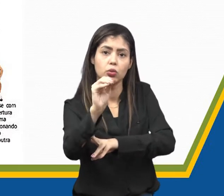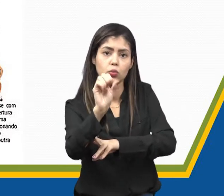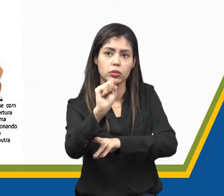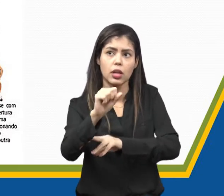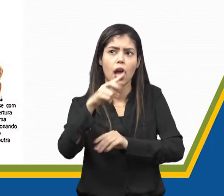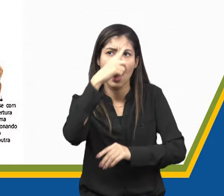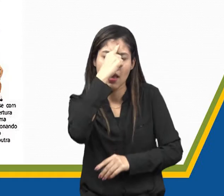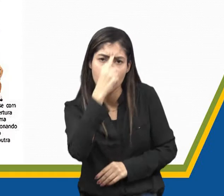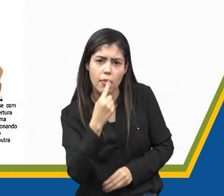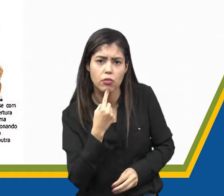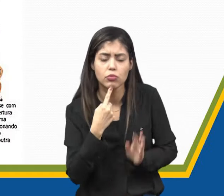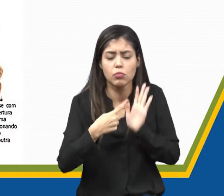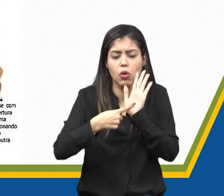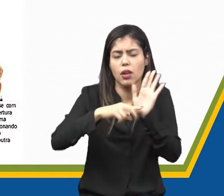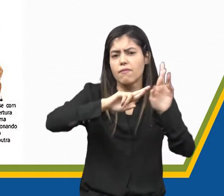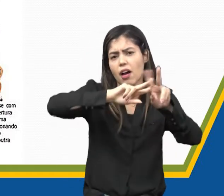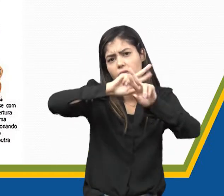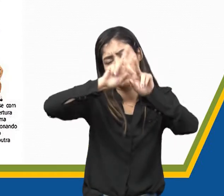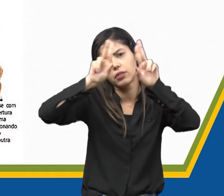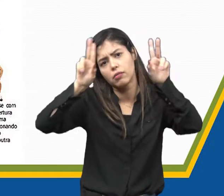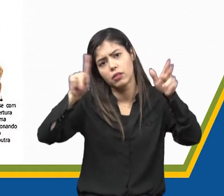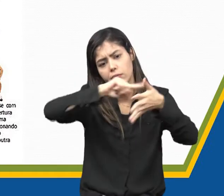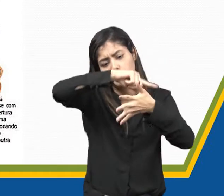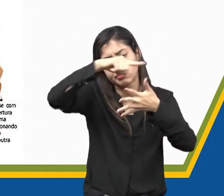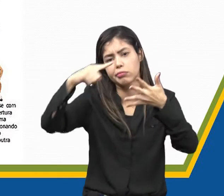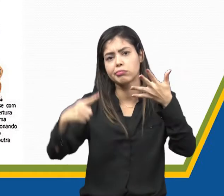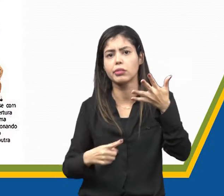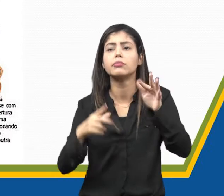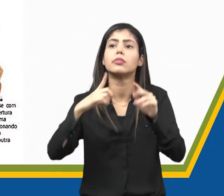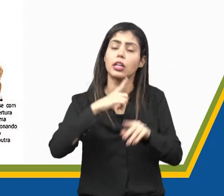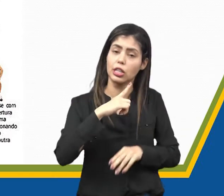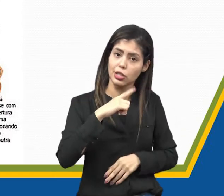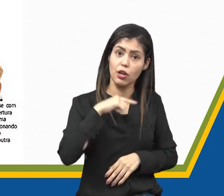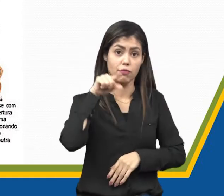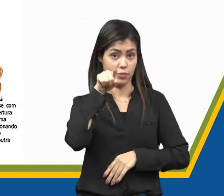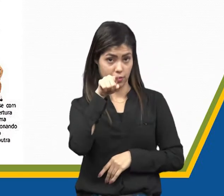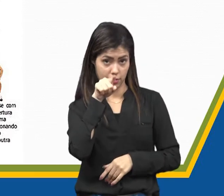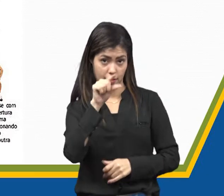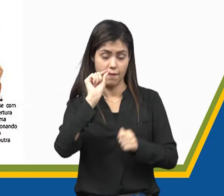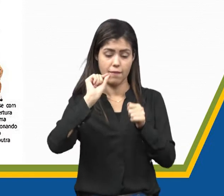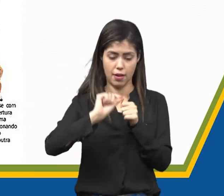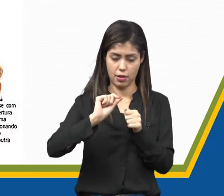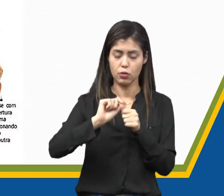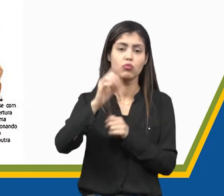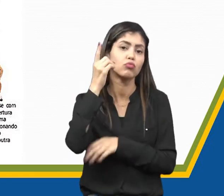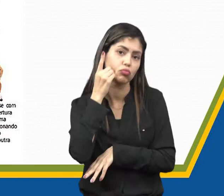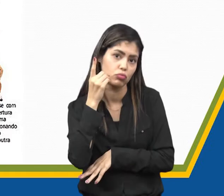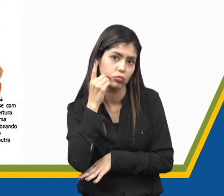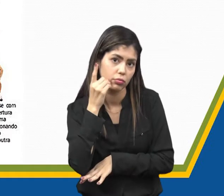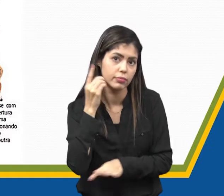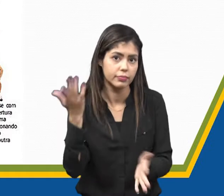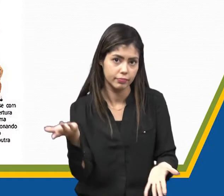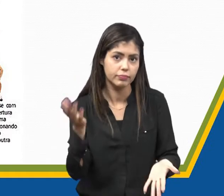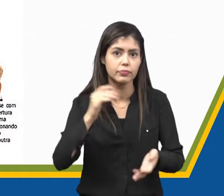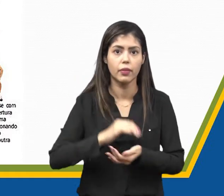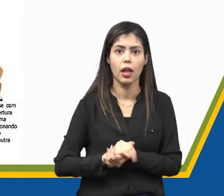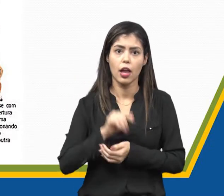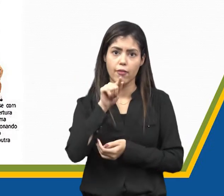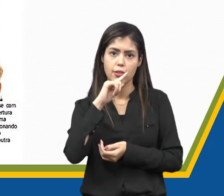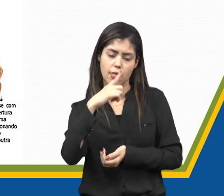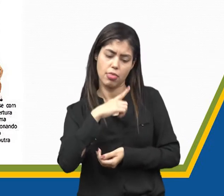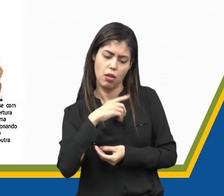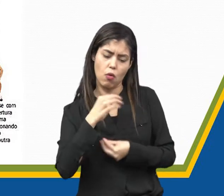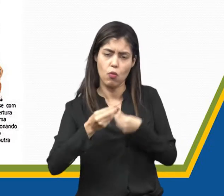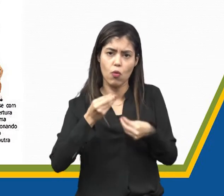A imagem mostra diversos tipos de alongamentos que provavelmente você faça no seu dia a dia, né? Que você tenha